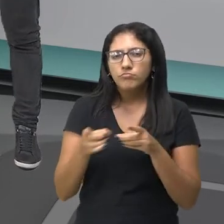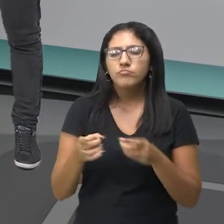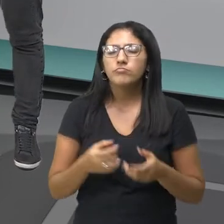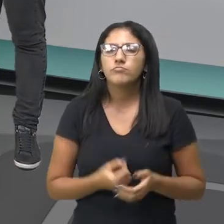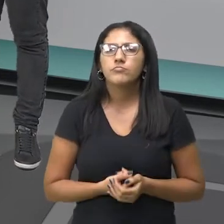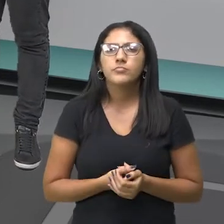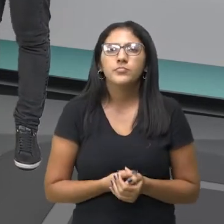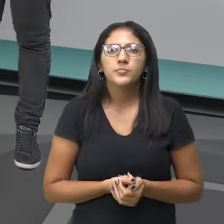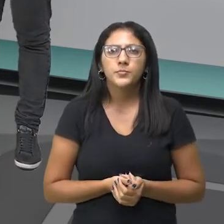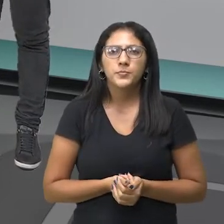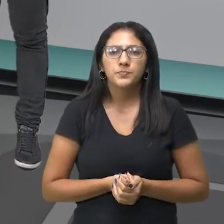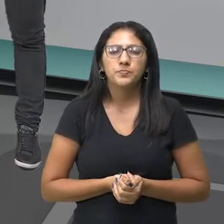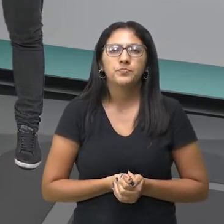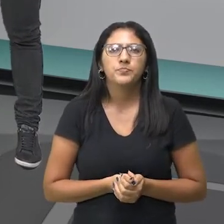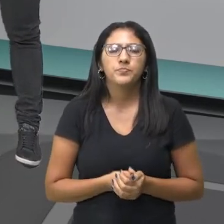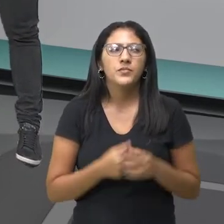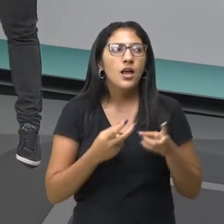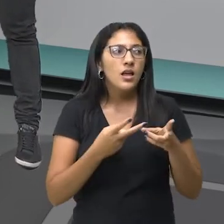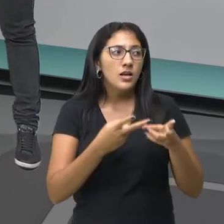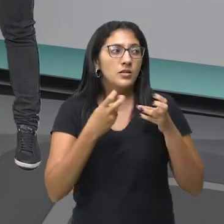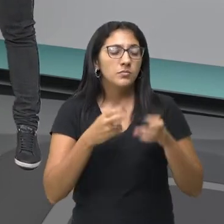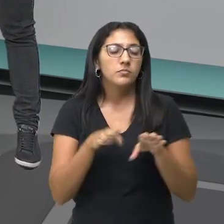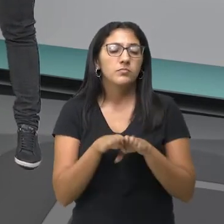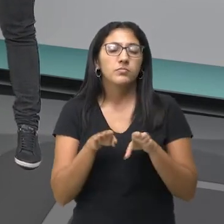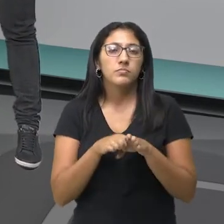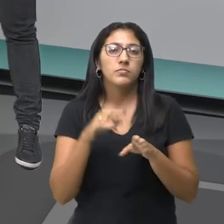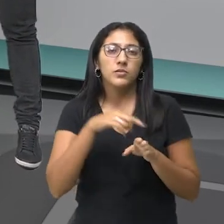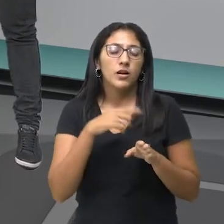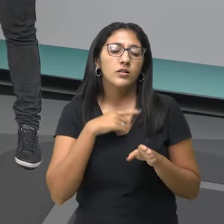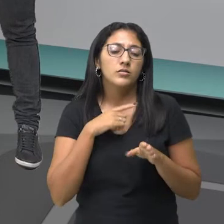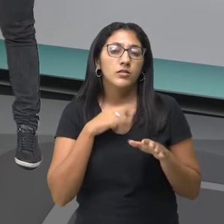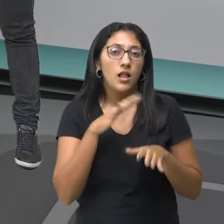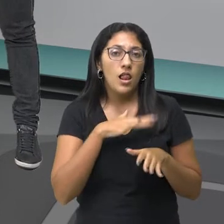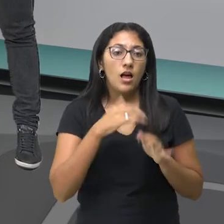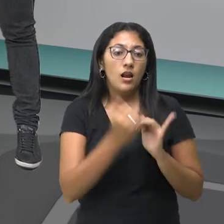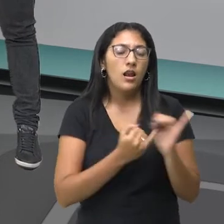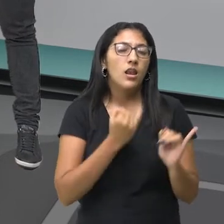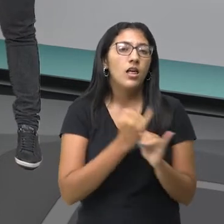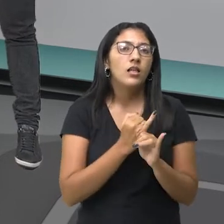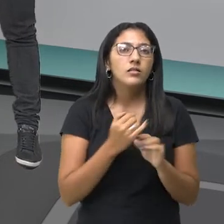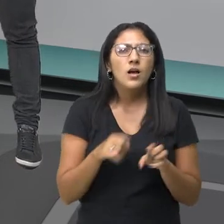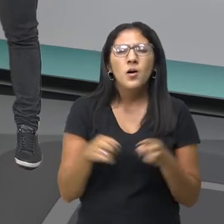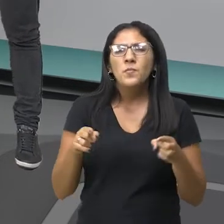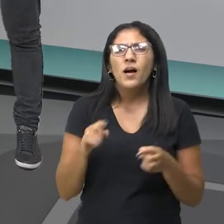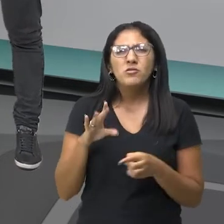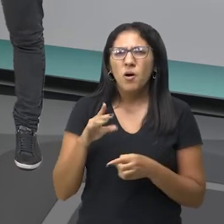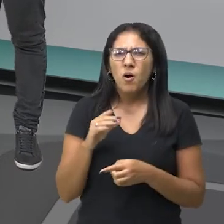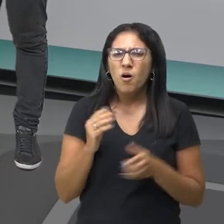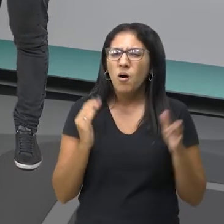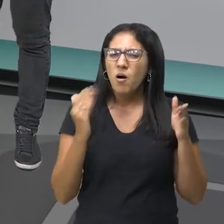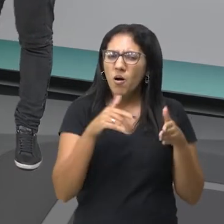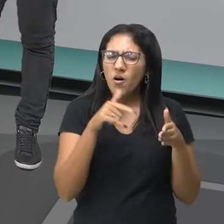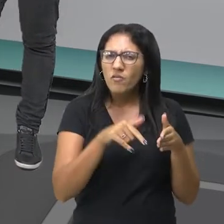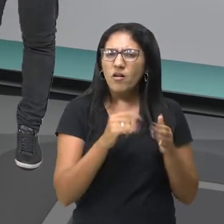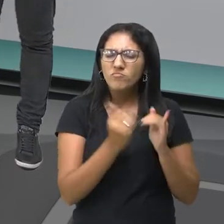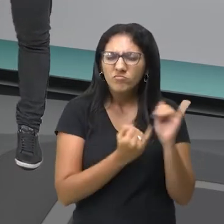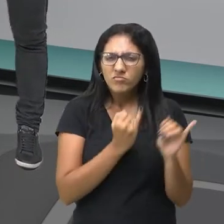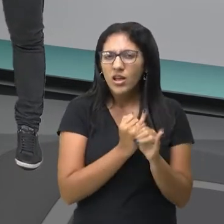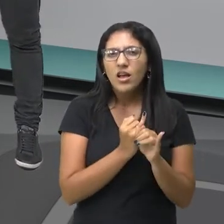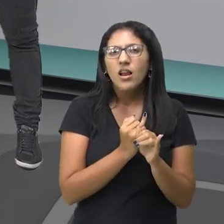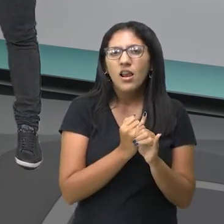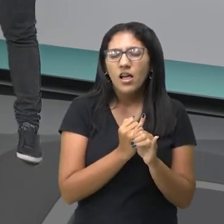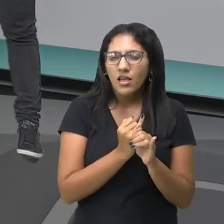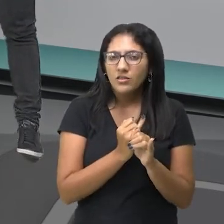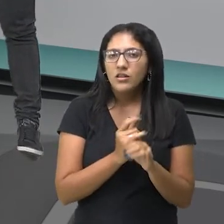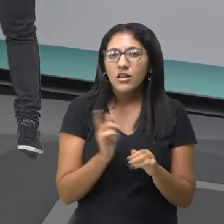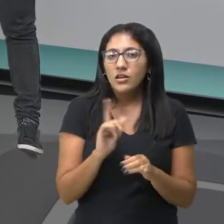ok? A gente observou aqui em ambiente virtual, mas observem que o hipertexto ele não existe apenas no ambiente virtual, ele